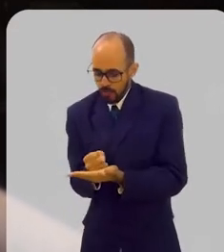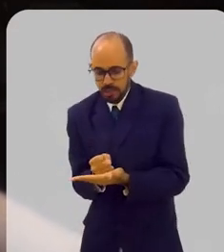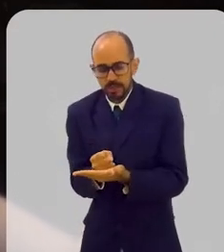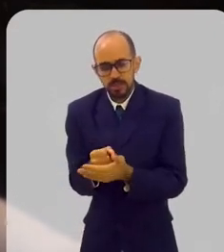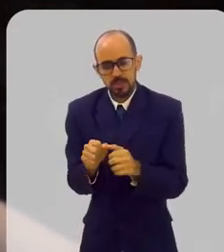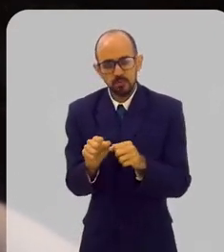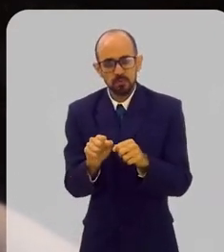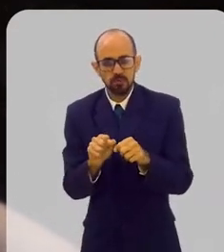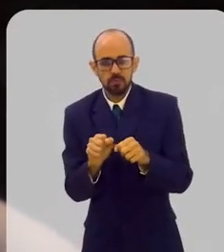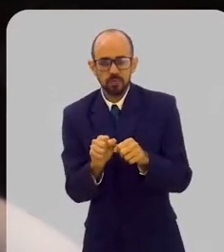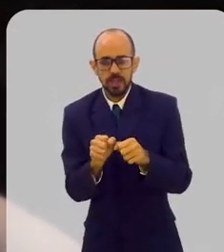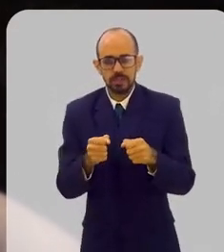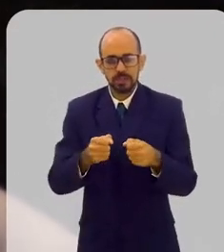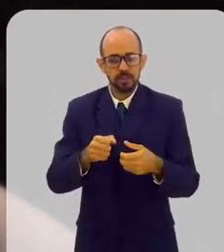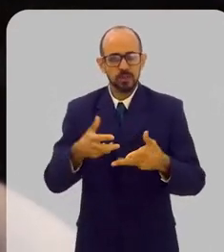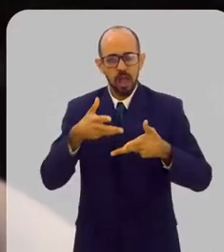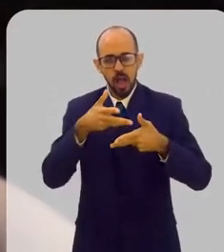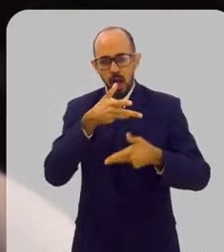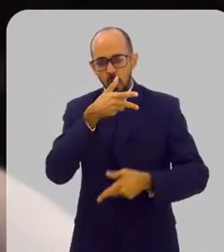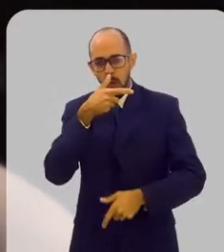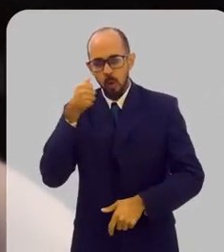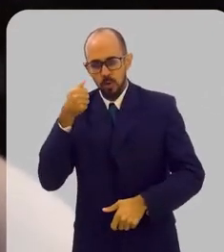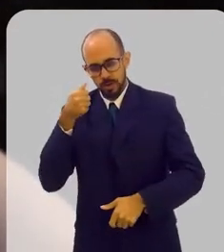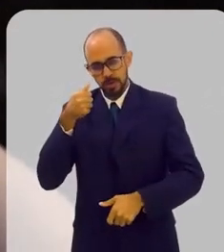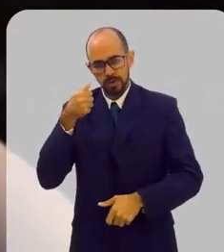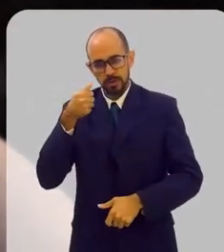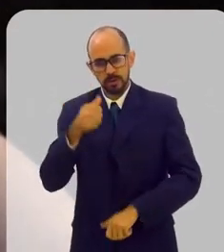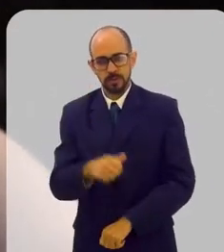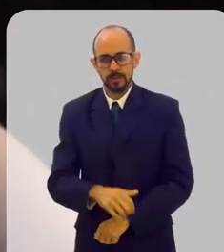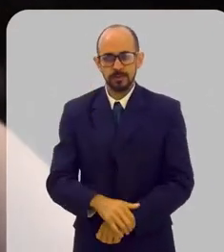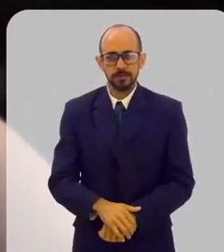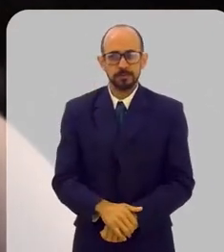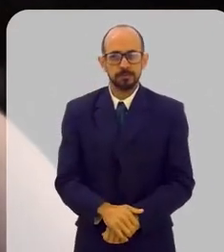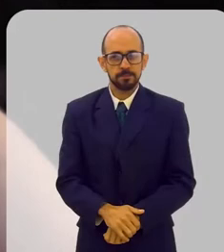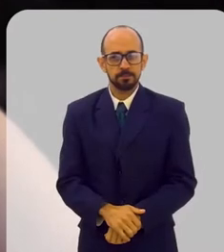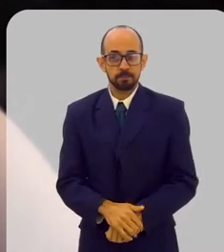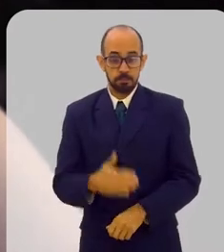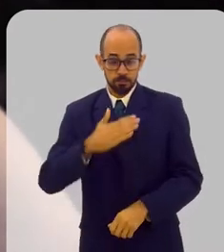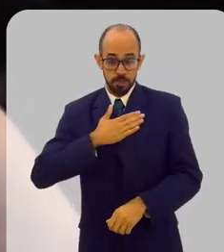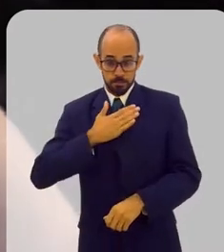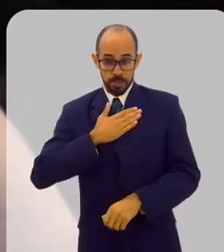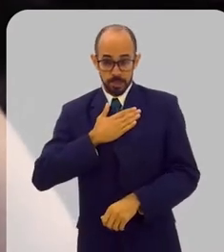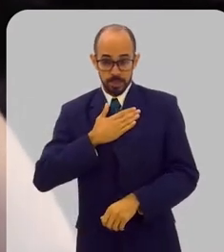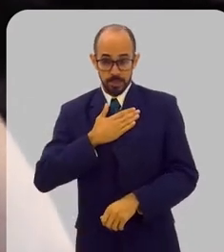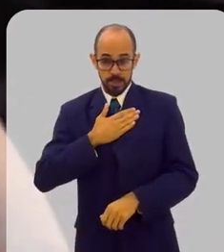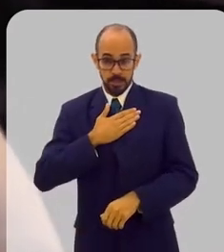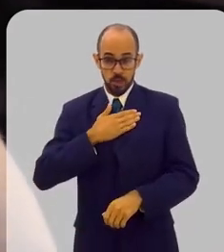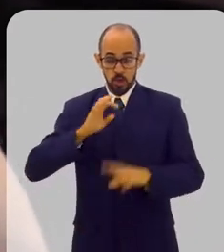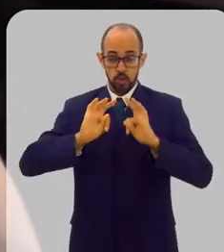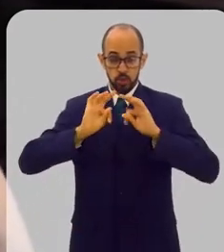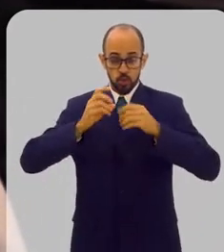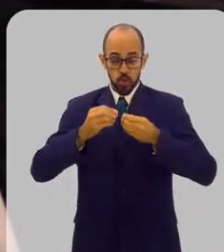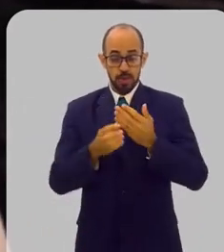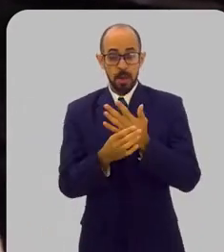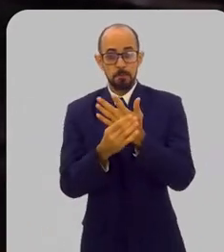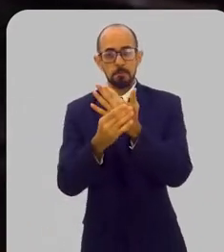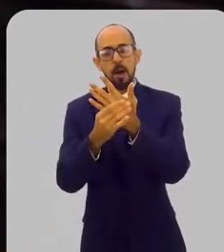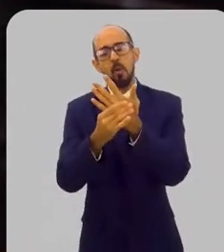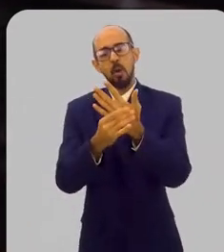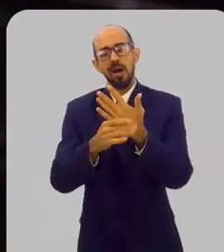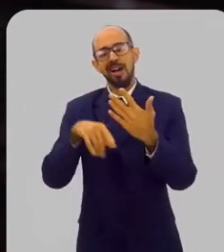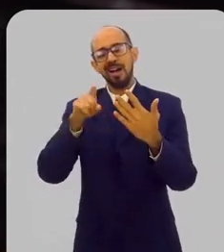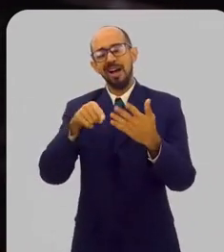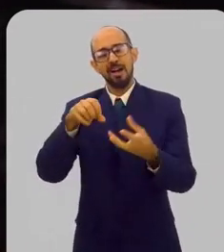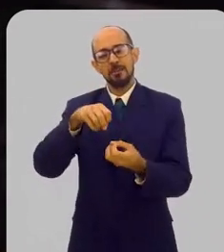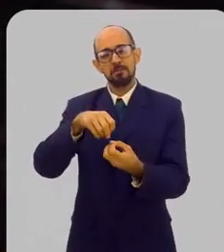produzem remédios, produzem cura. Para mim, toda mão